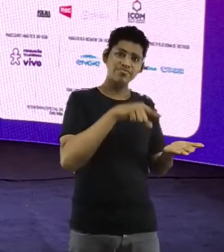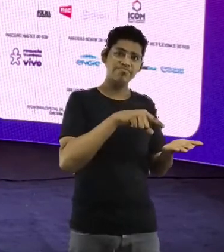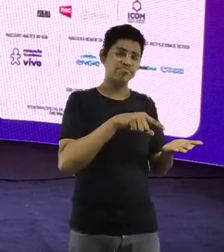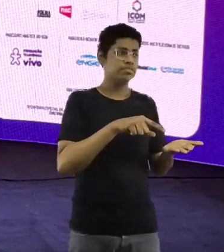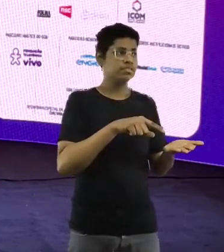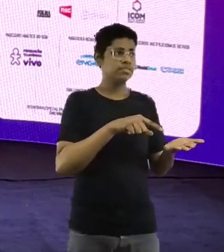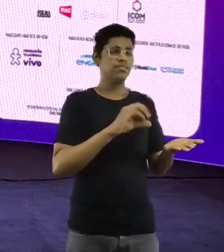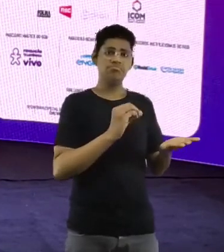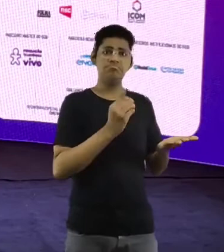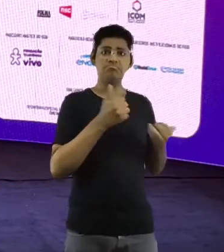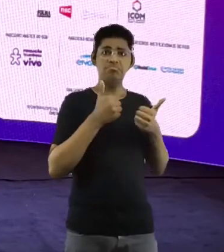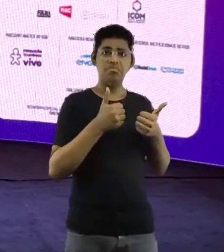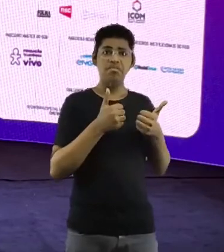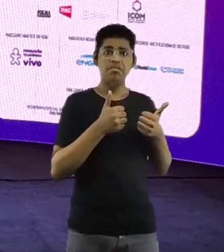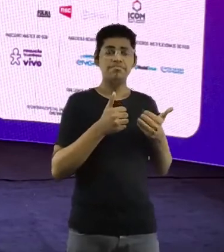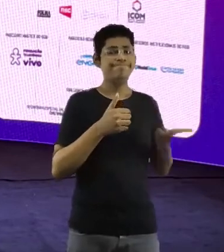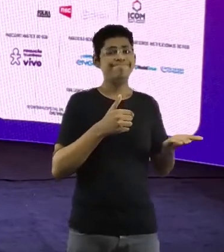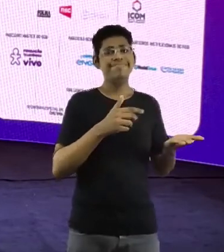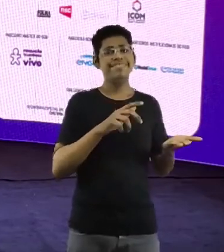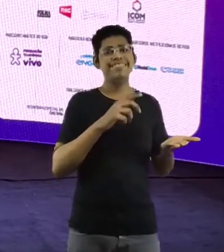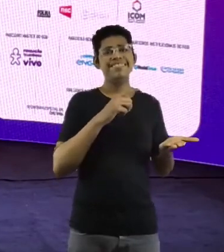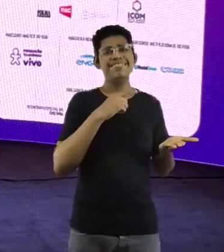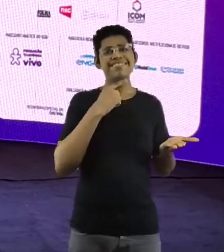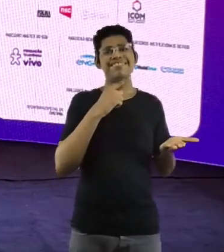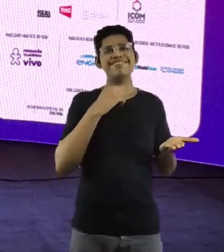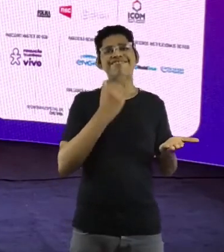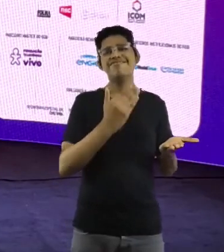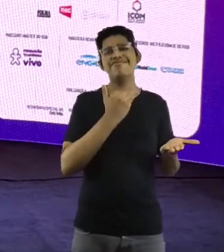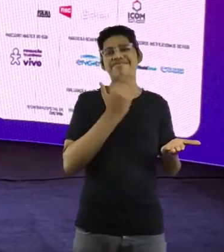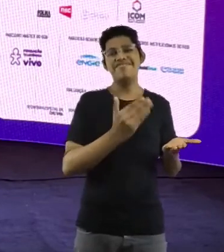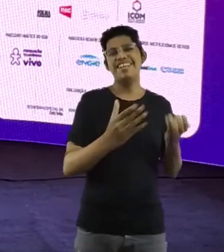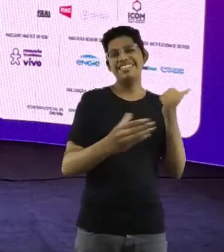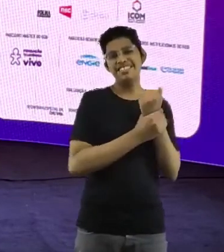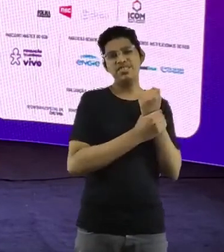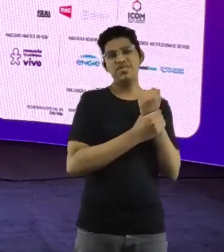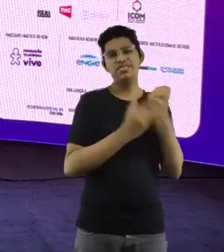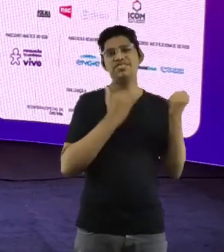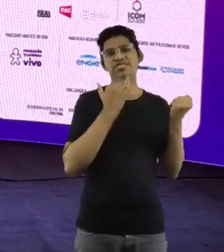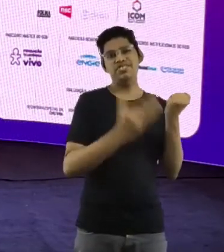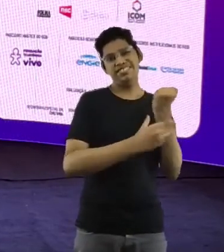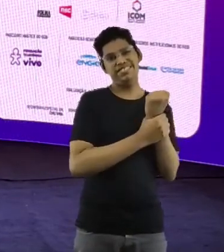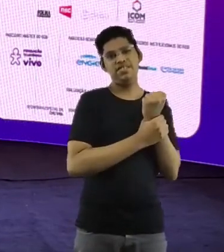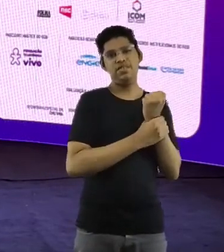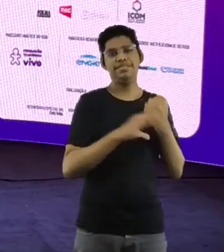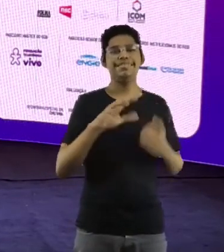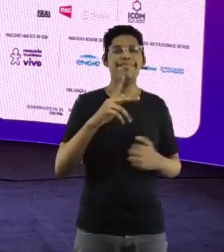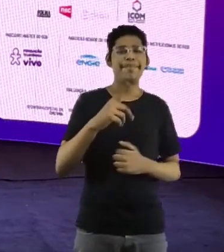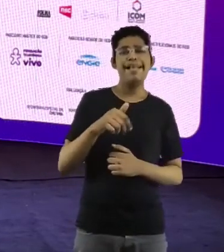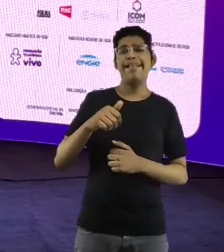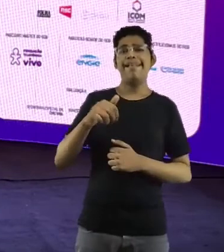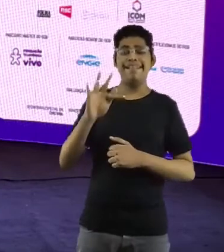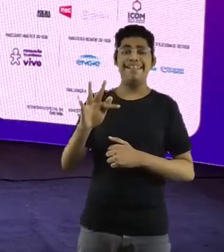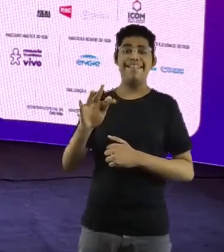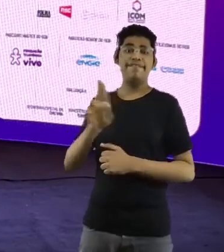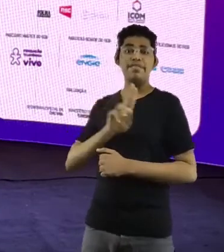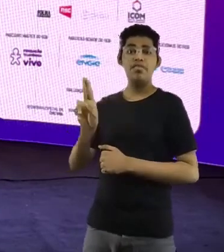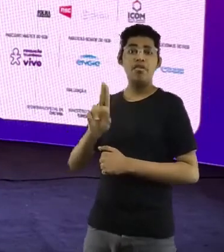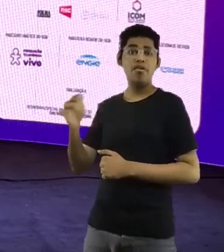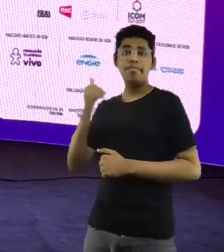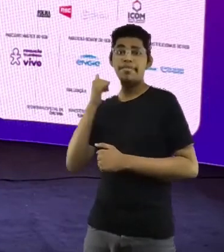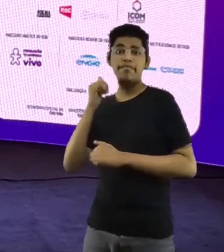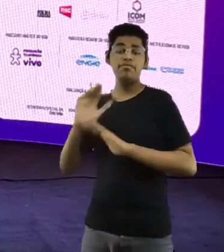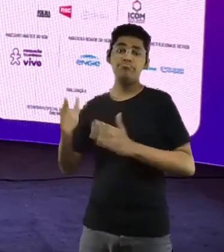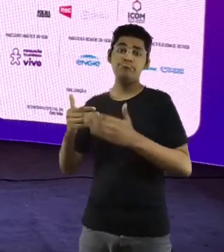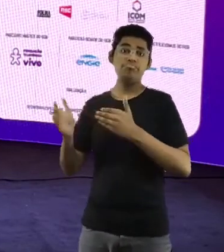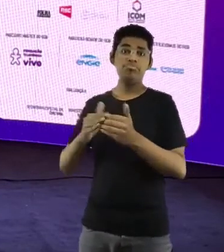seja, não é suficiente para garantir sua segurança eu verificar seu CPF, seu nome, seu e-mail, seu telefone, coisa do tipo. Por quê? Porque essa informação